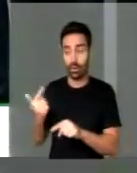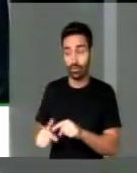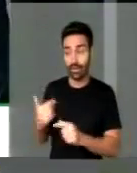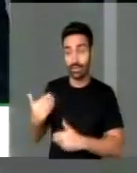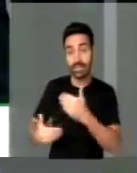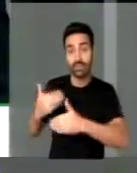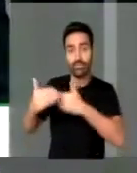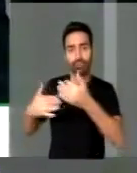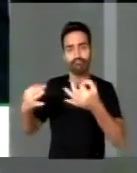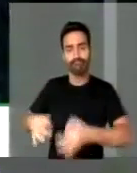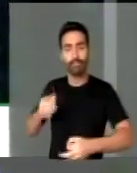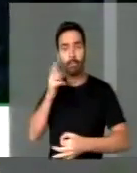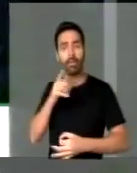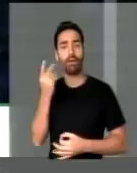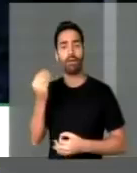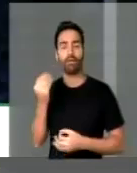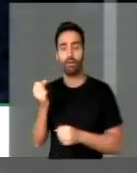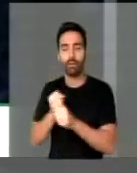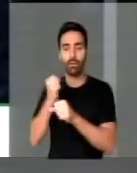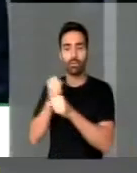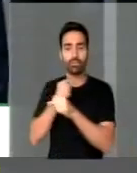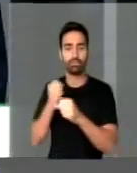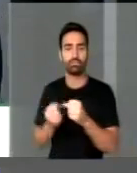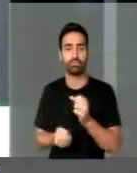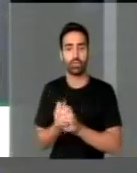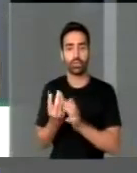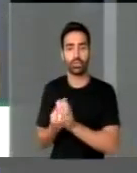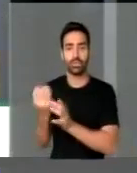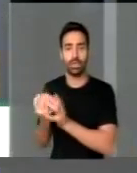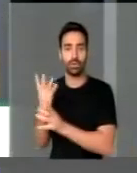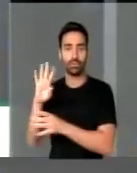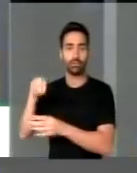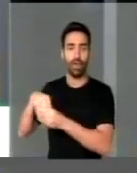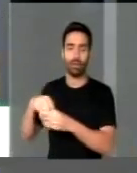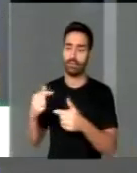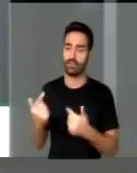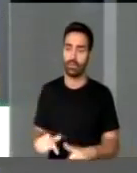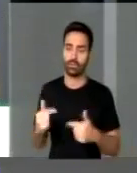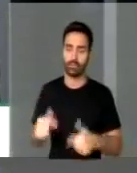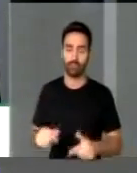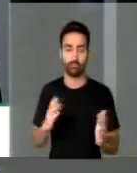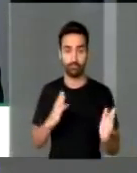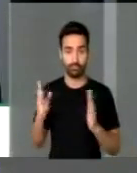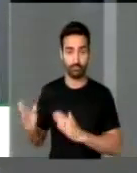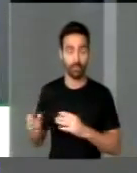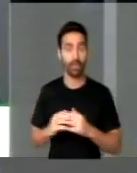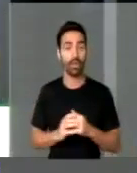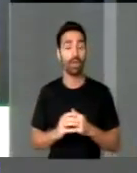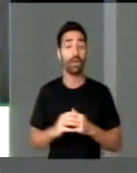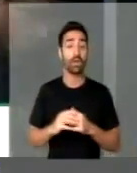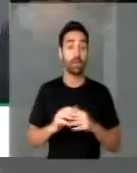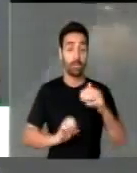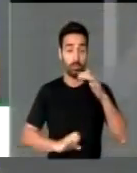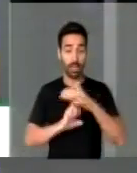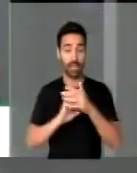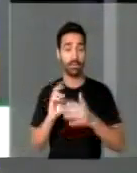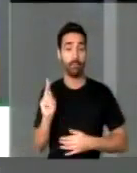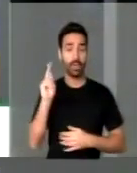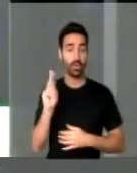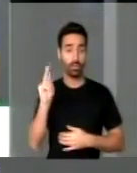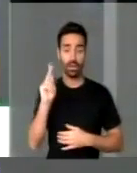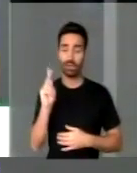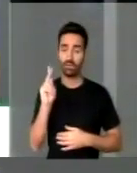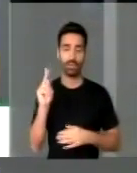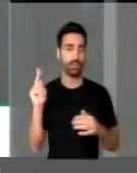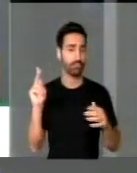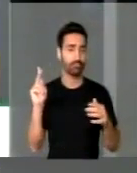desenvolvidas para construir cadeias produtivas internas. A perda da Petrobras, da condição de